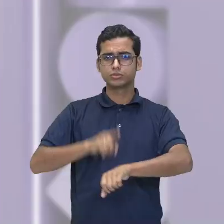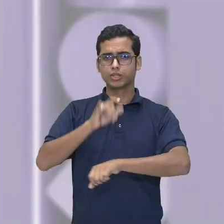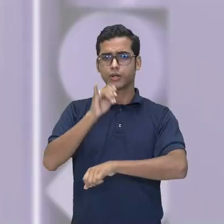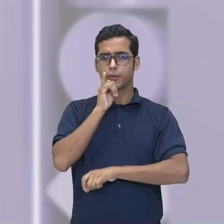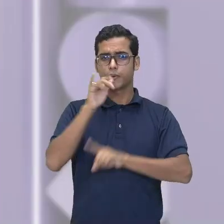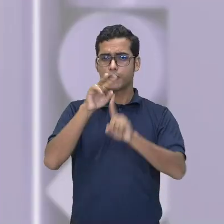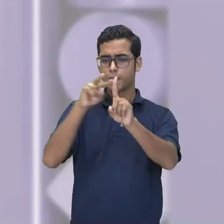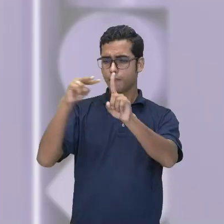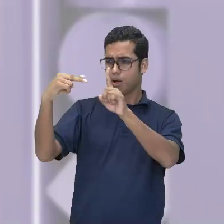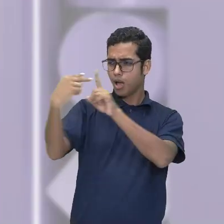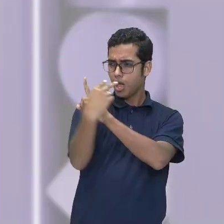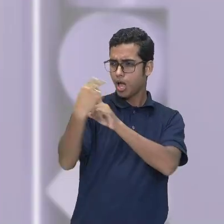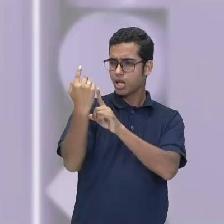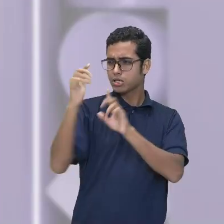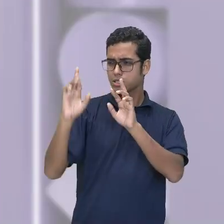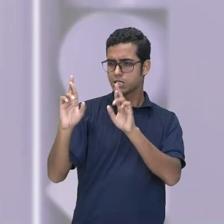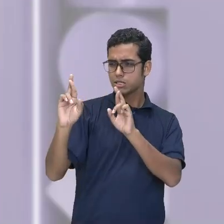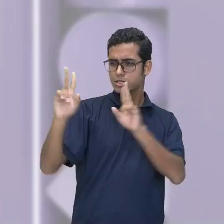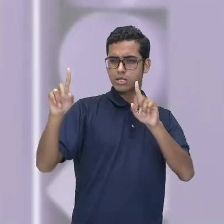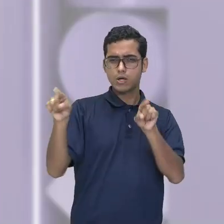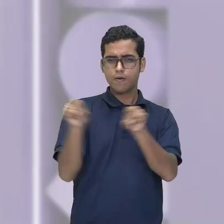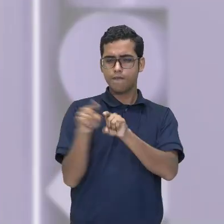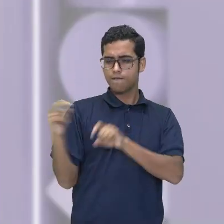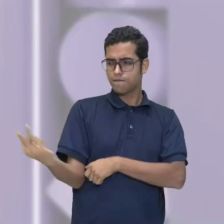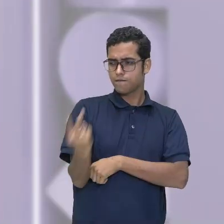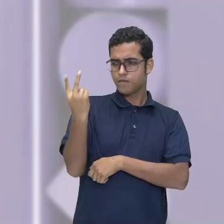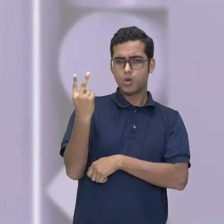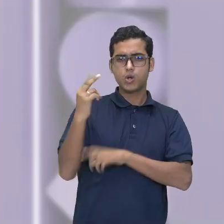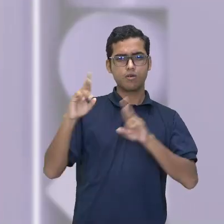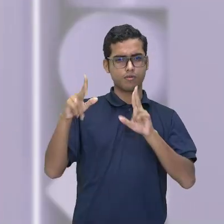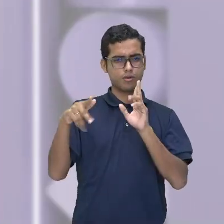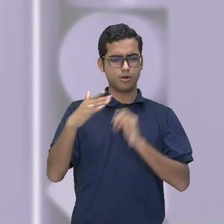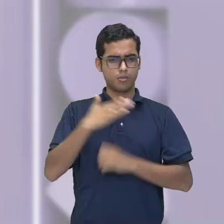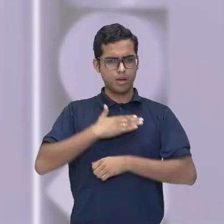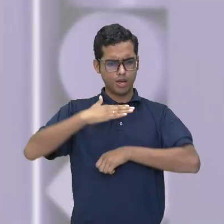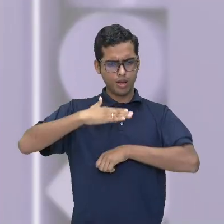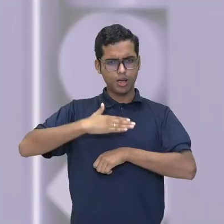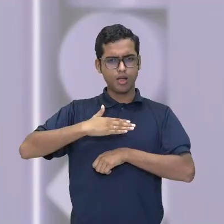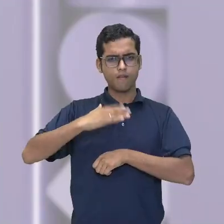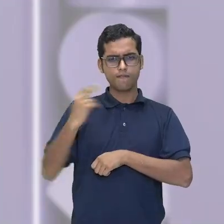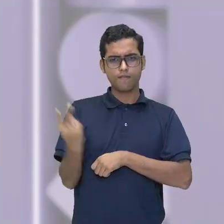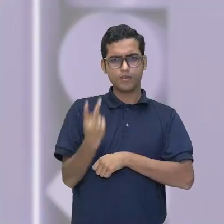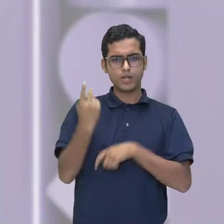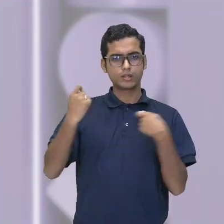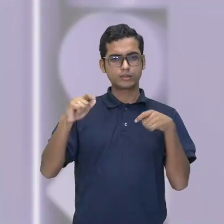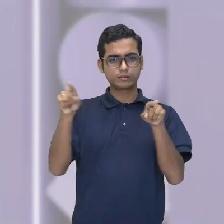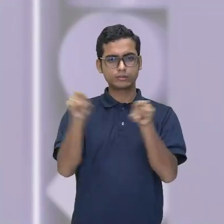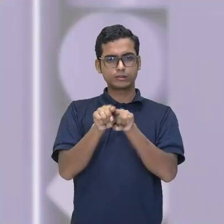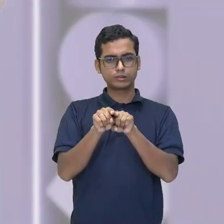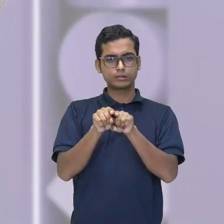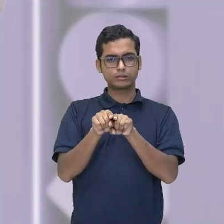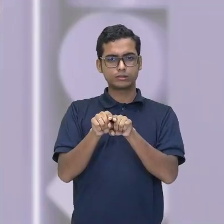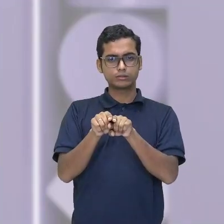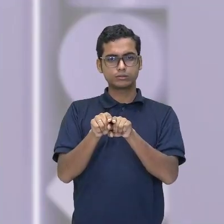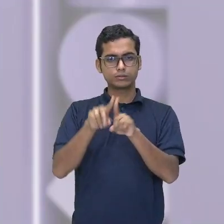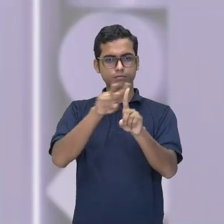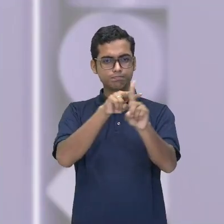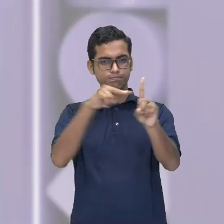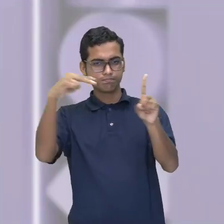visão religiosa ou de valores diferentes da minha, eu devo também, ao mesmo tempo, ampliar minha visão de